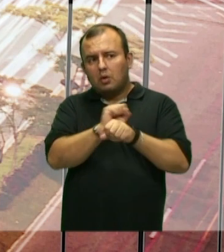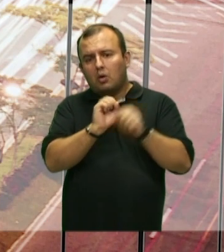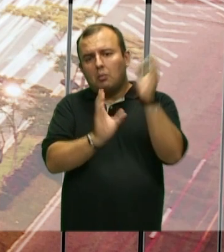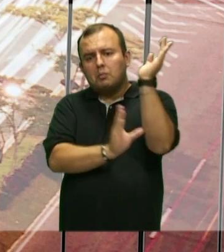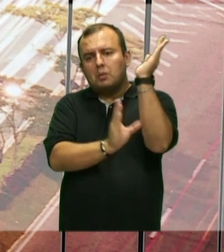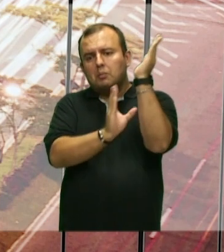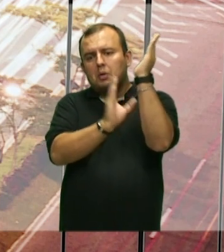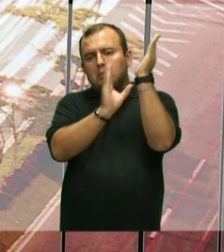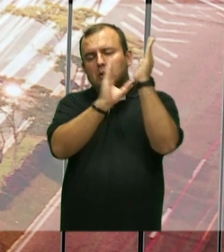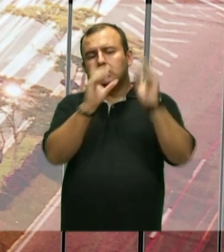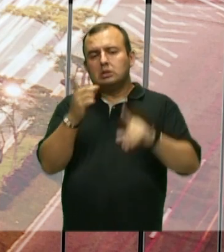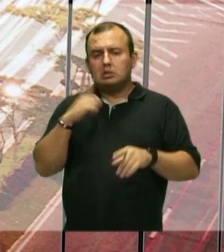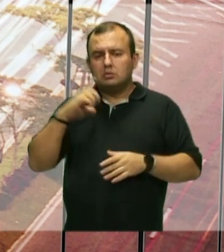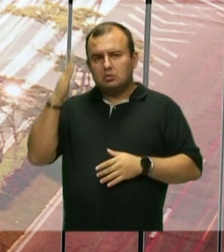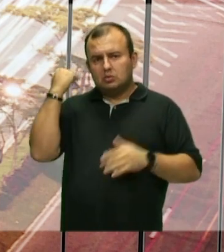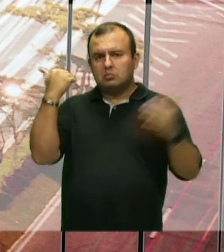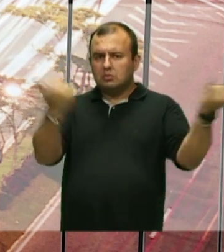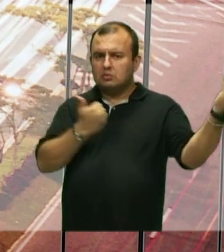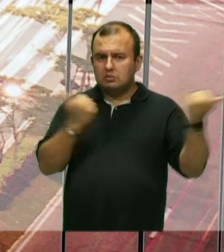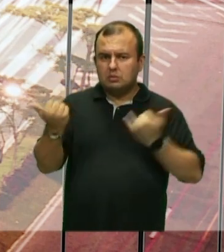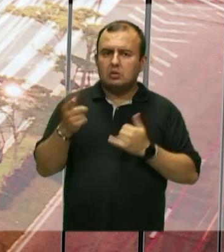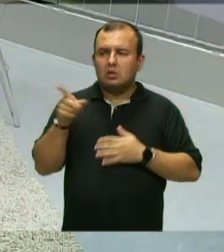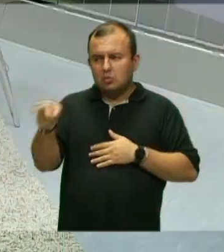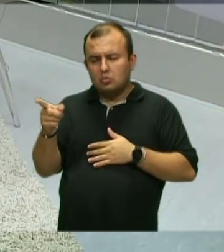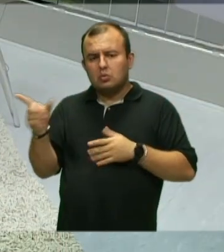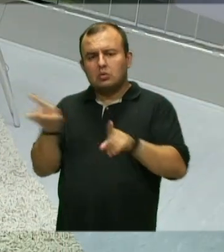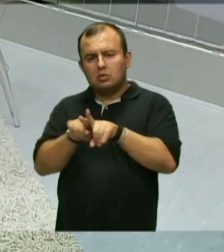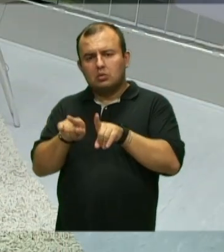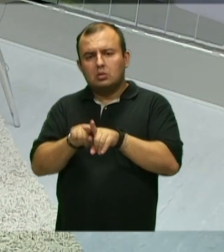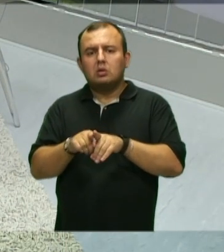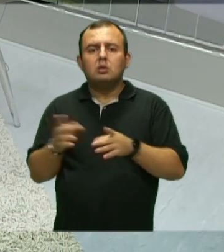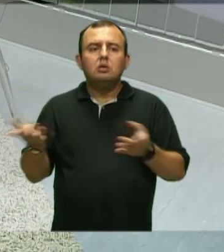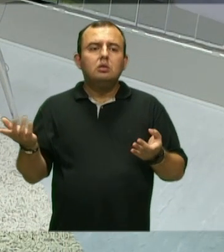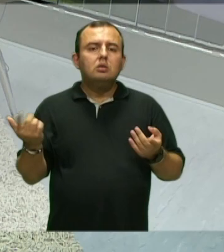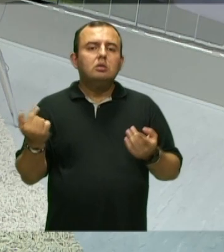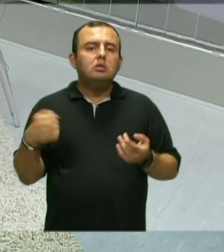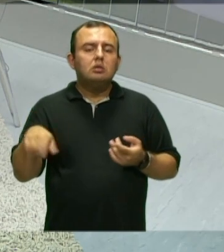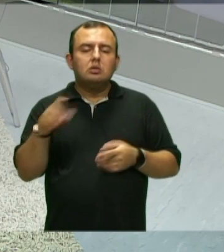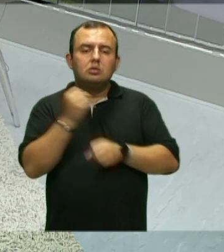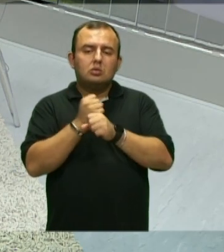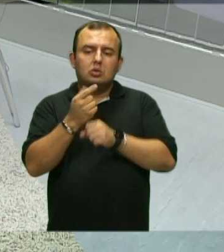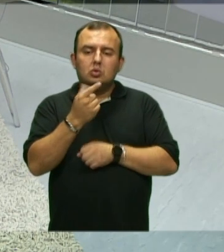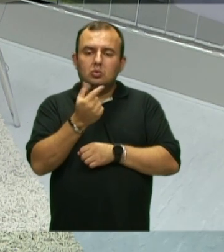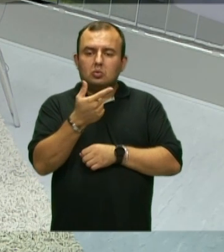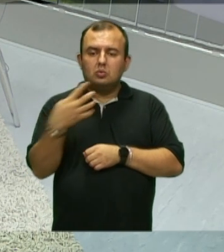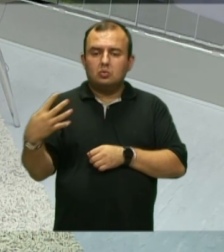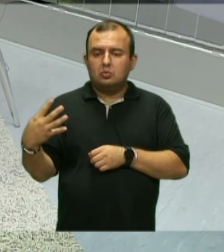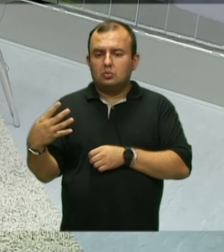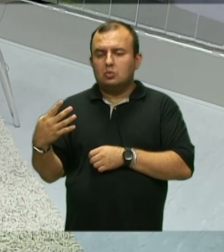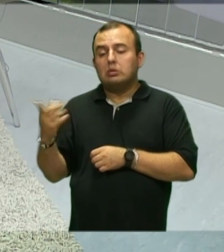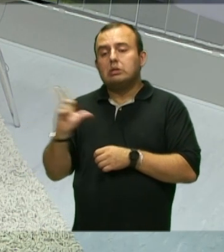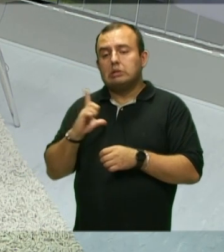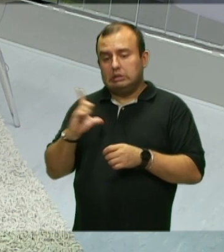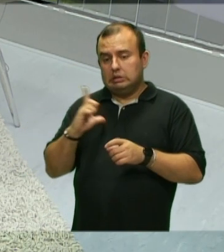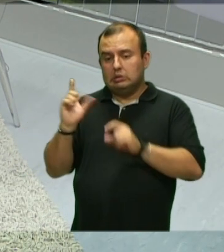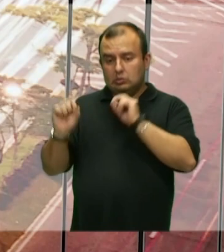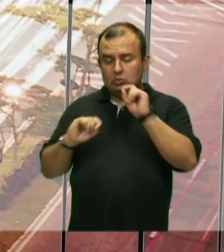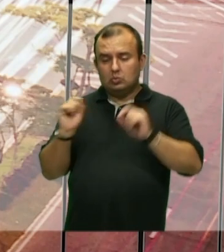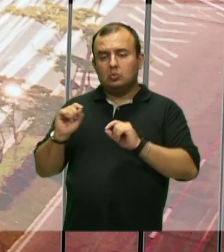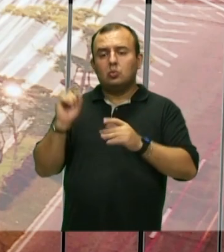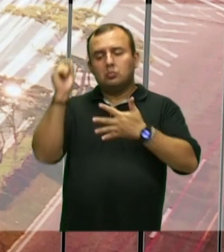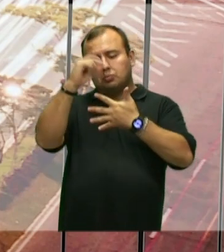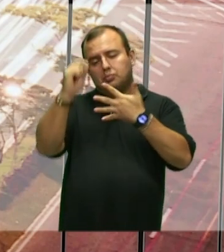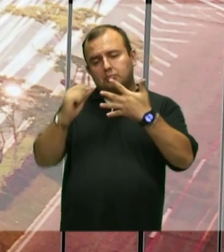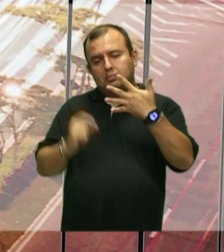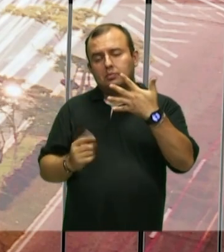gente ficou sabendo, né? Não sei se as suas estão junto. E também nas de 2024 agora, se tem, né? Quais os